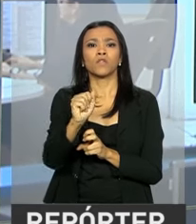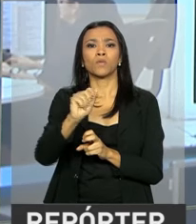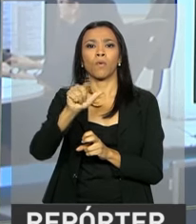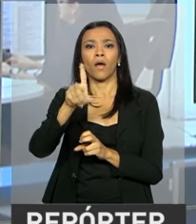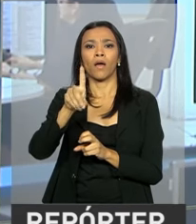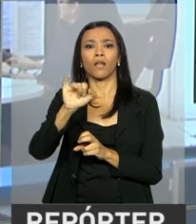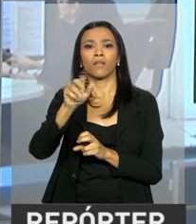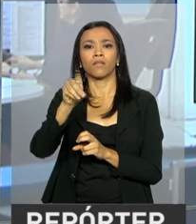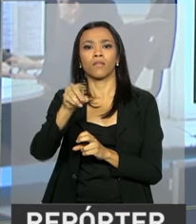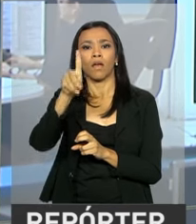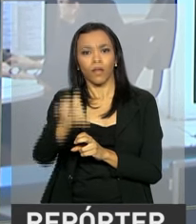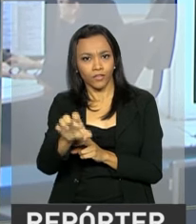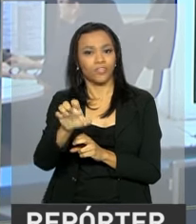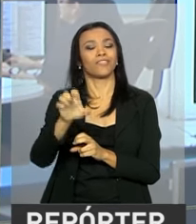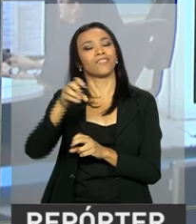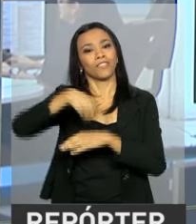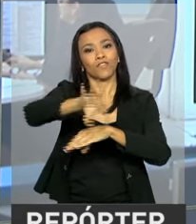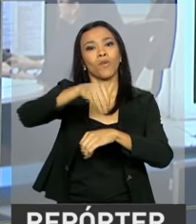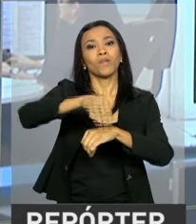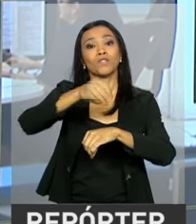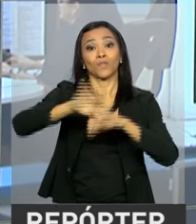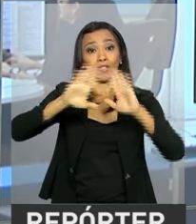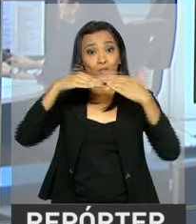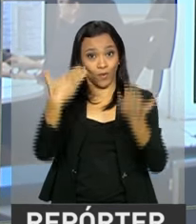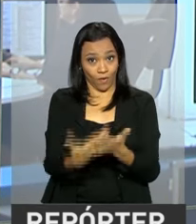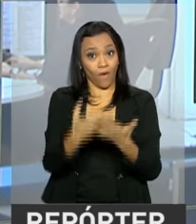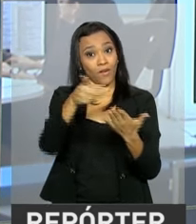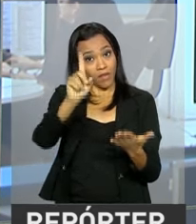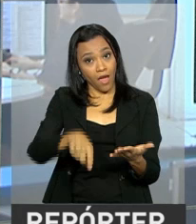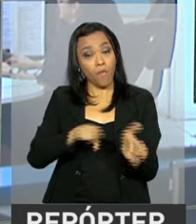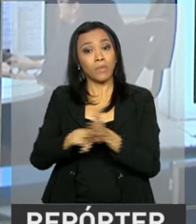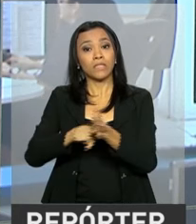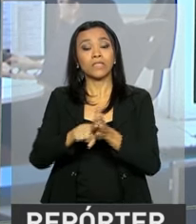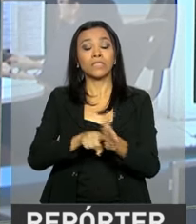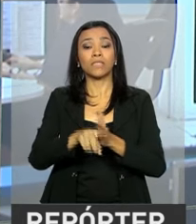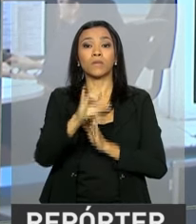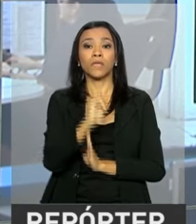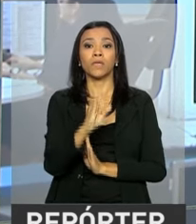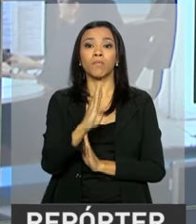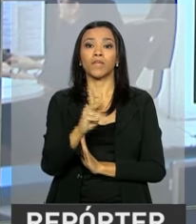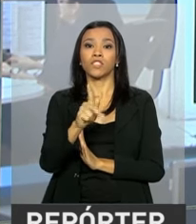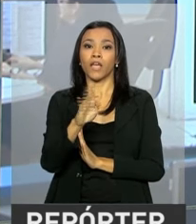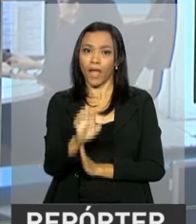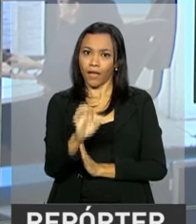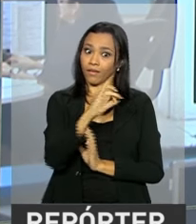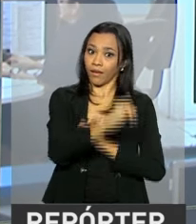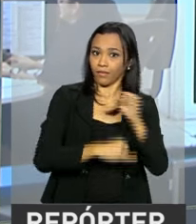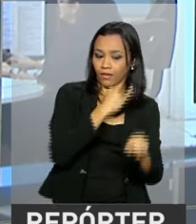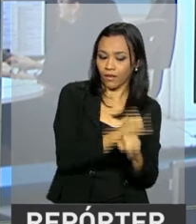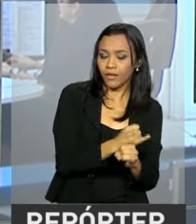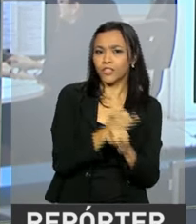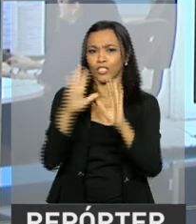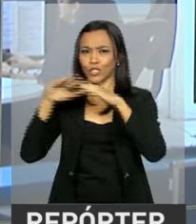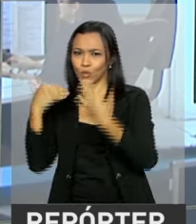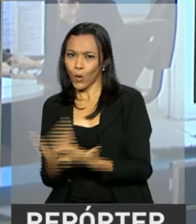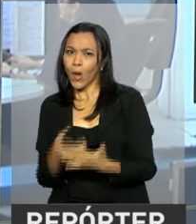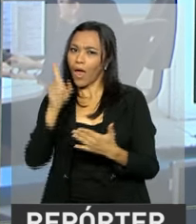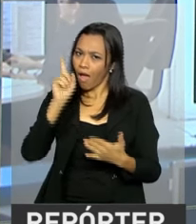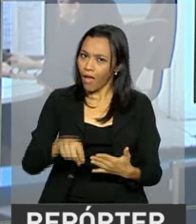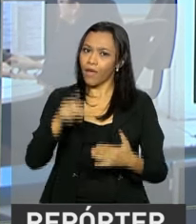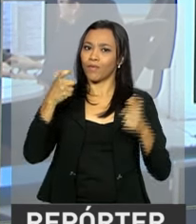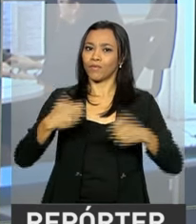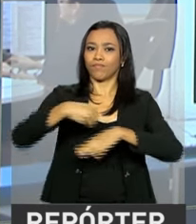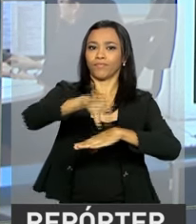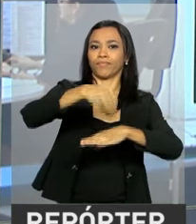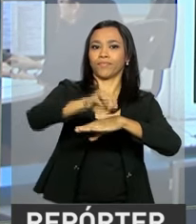pesquisa Nacional de saúde escolar realizada pelo IBGE a internet e a escola são algumas das principais fontes